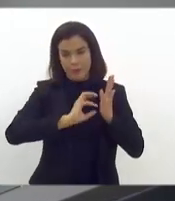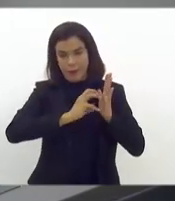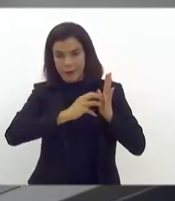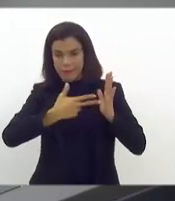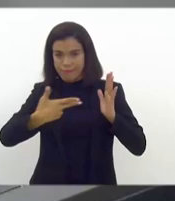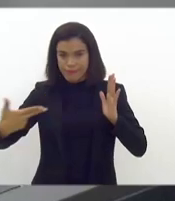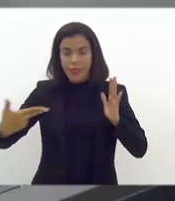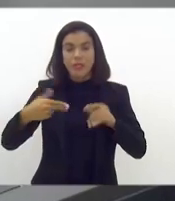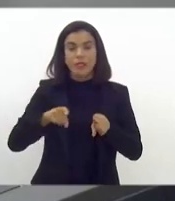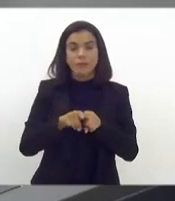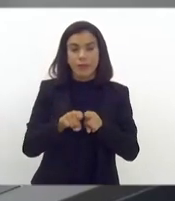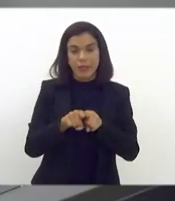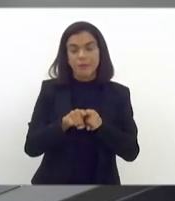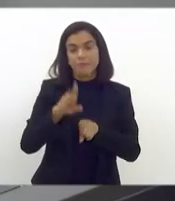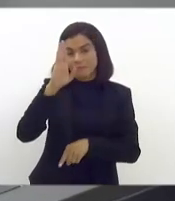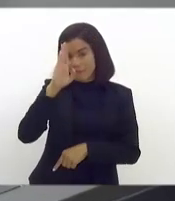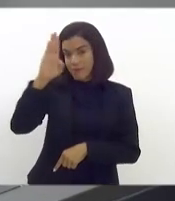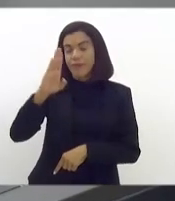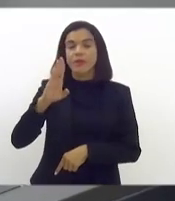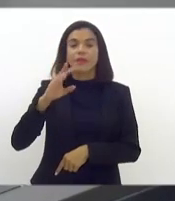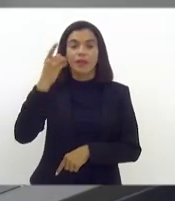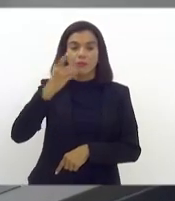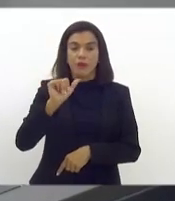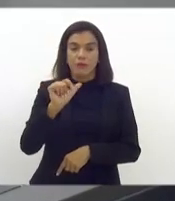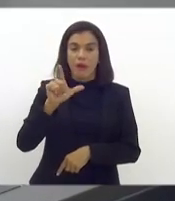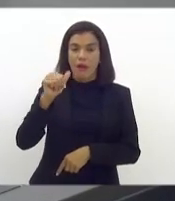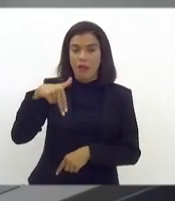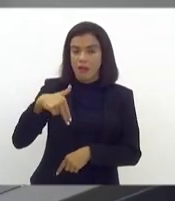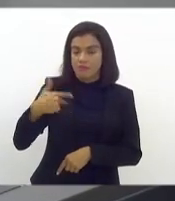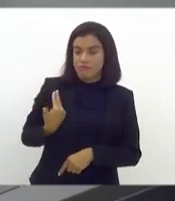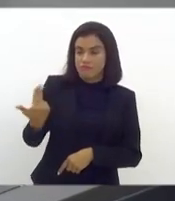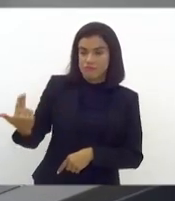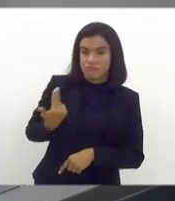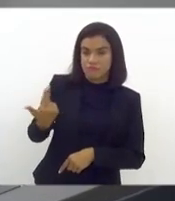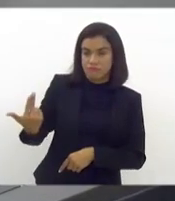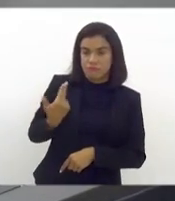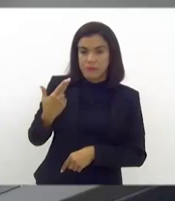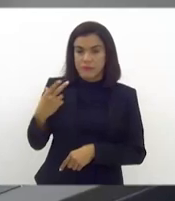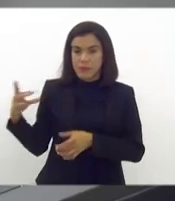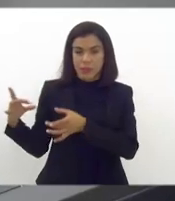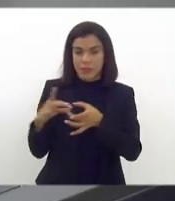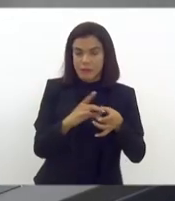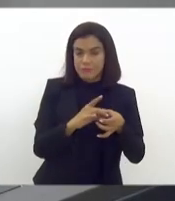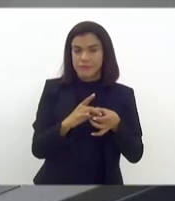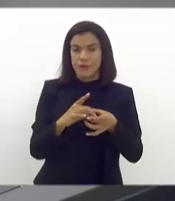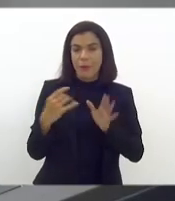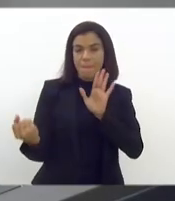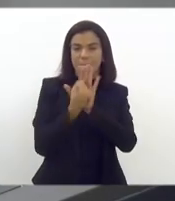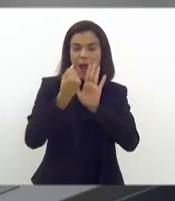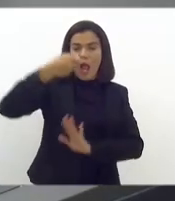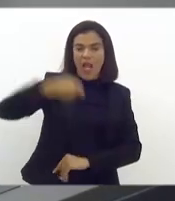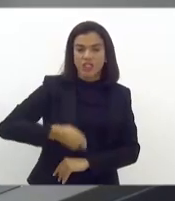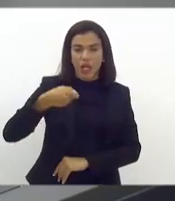alguns colegas aqui, mais precisamente o deputado Alan Lopes, que somos... nesse sentido, como gostam de nos taxar,